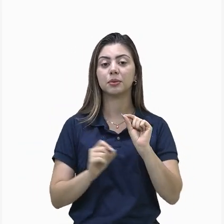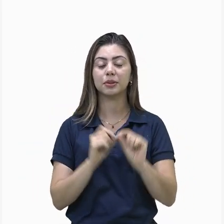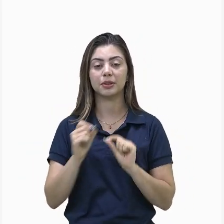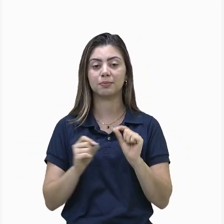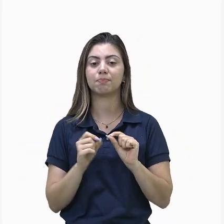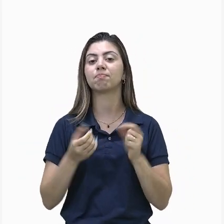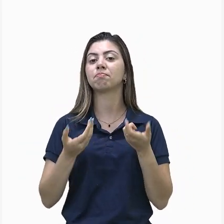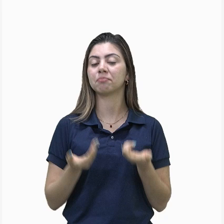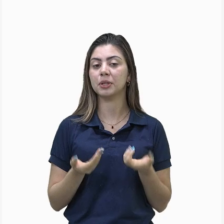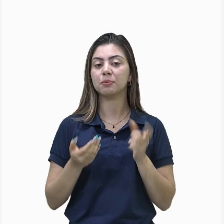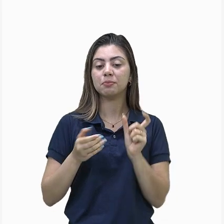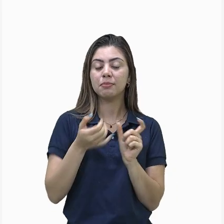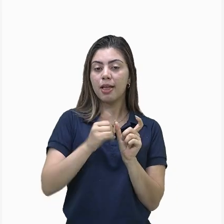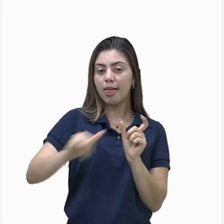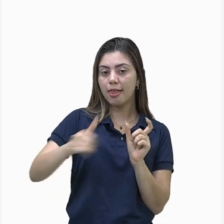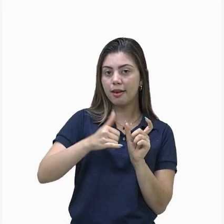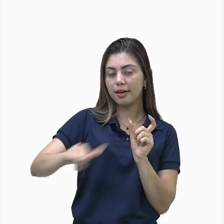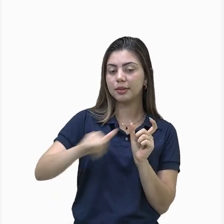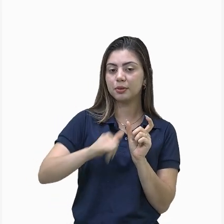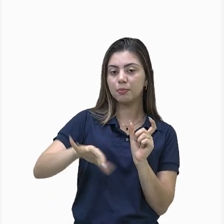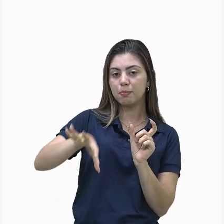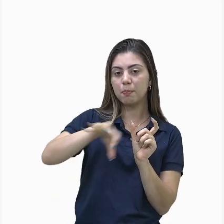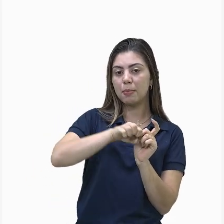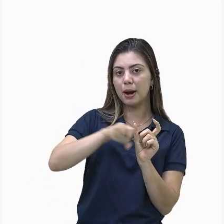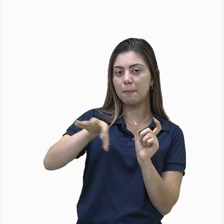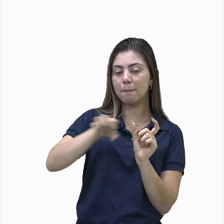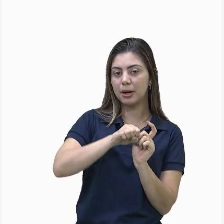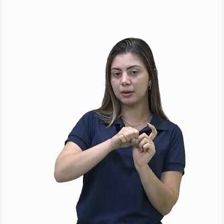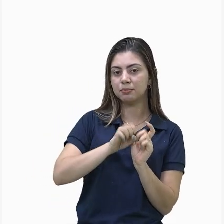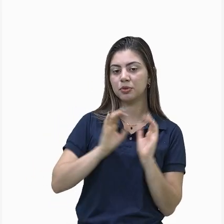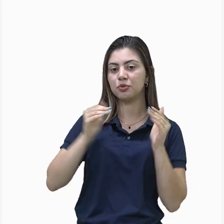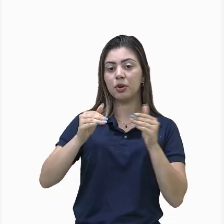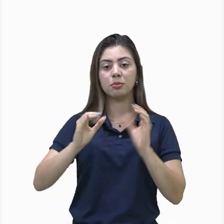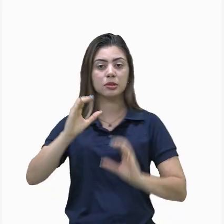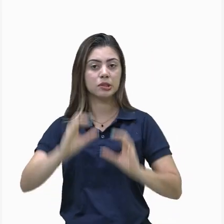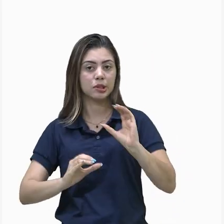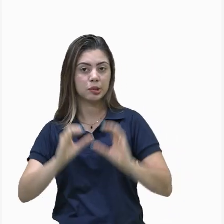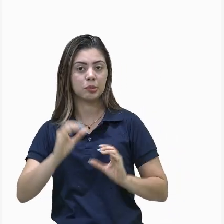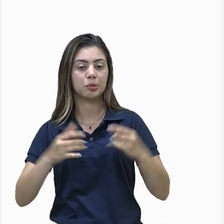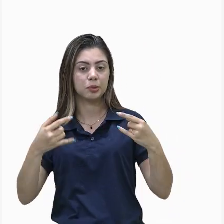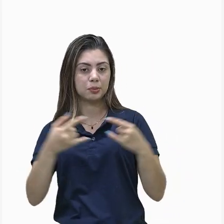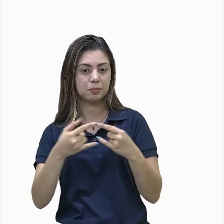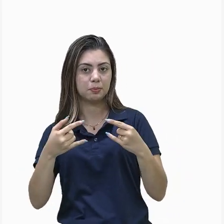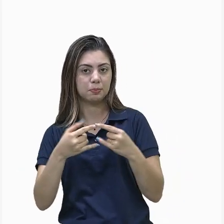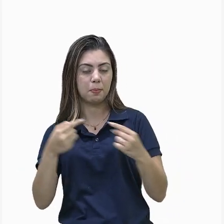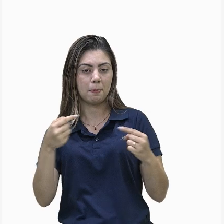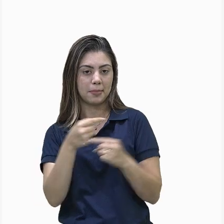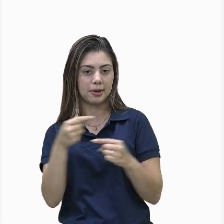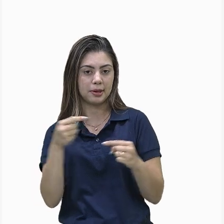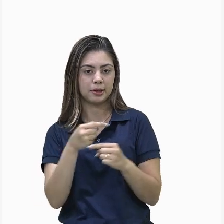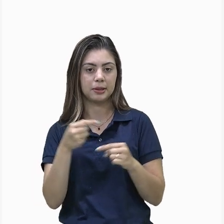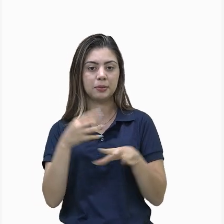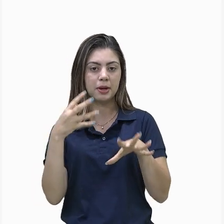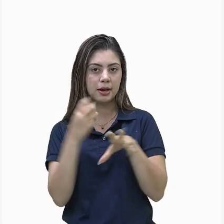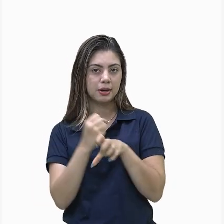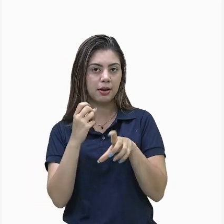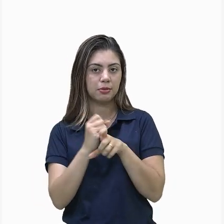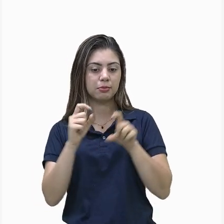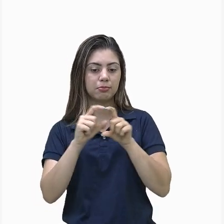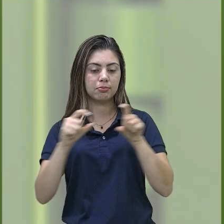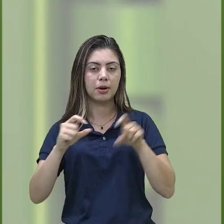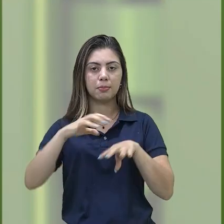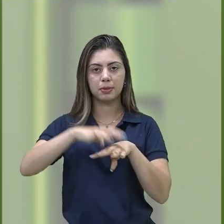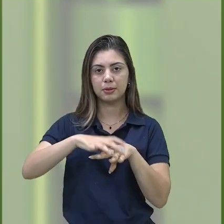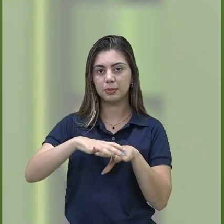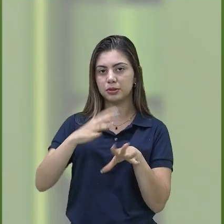teremos receptores elétricos, circuitos em paralelo, cálculos e